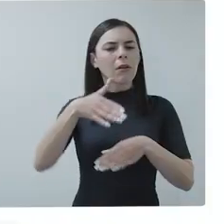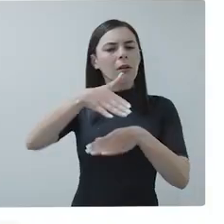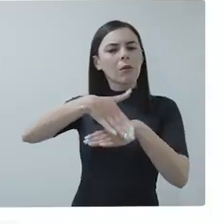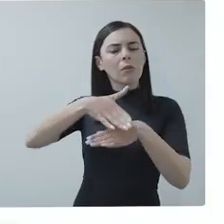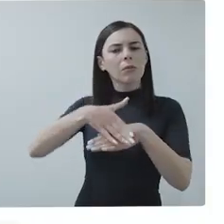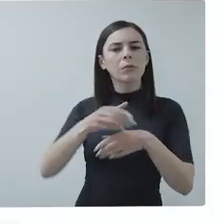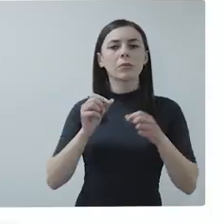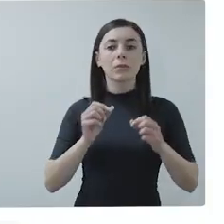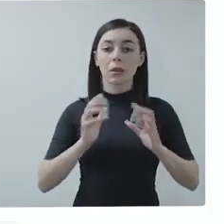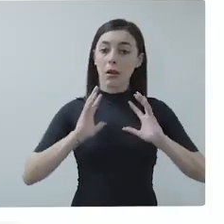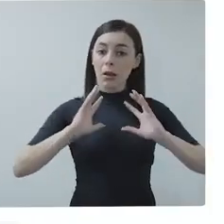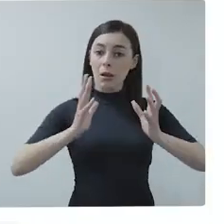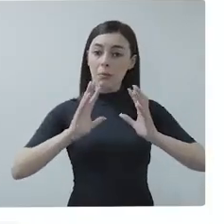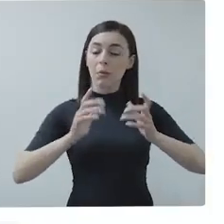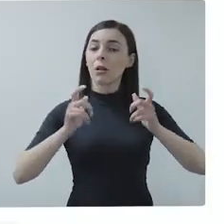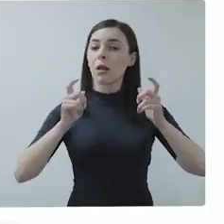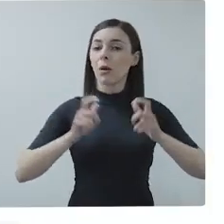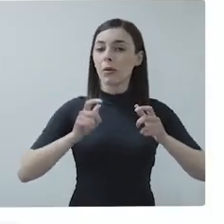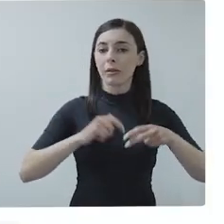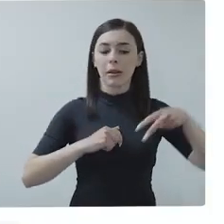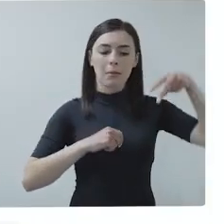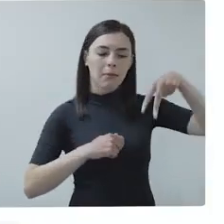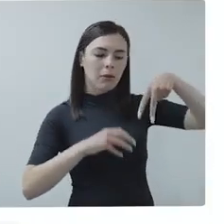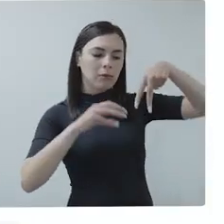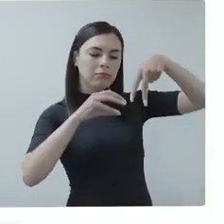coloquem, o mestre mandou colocar a bola